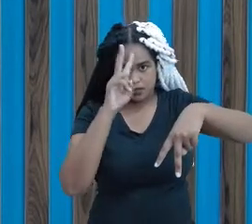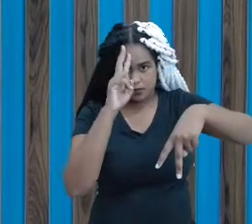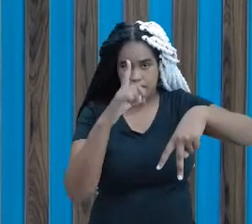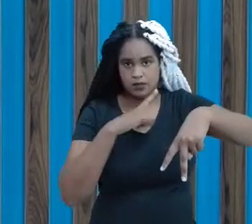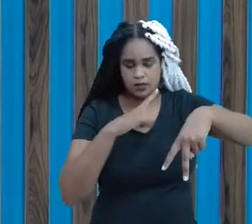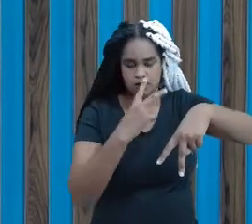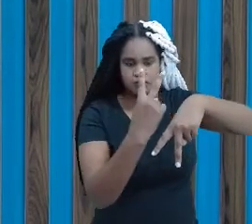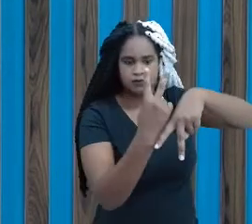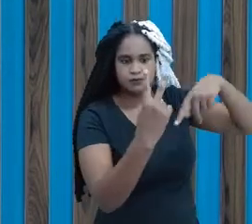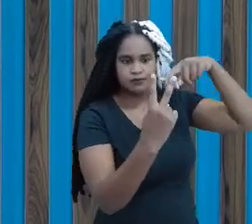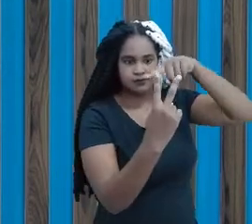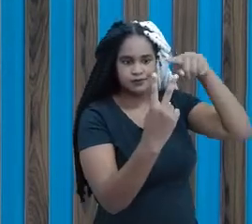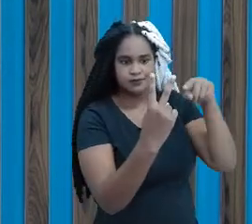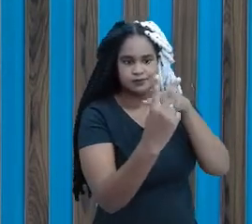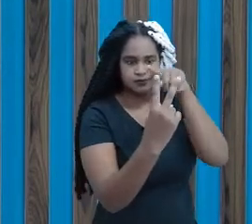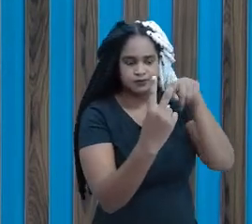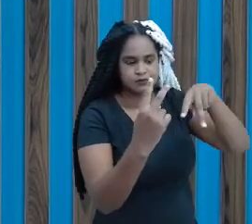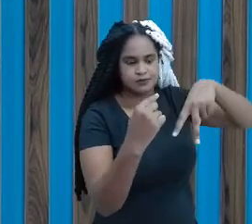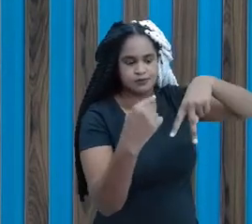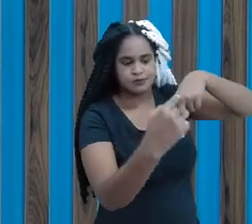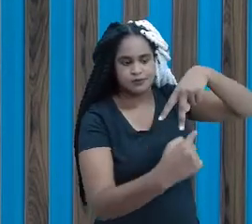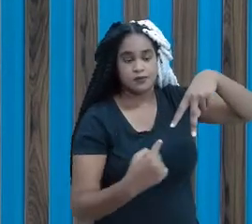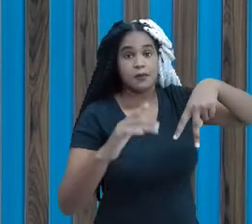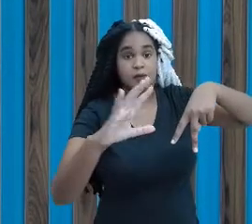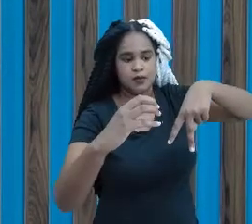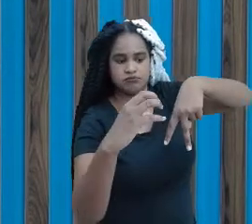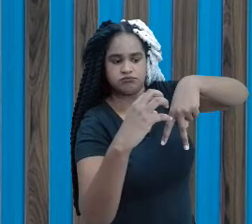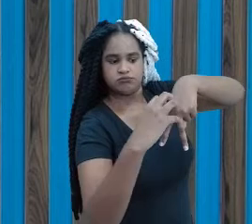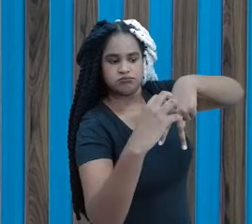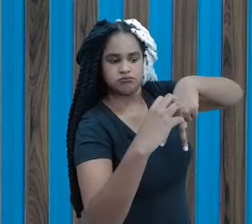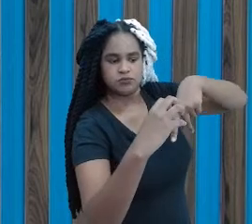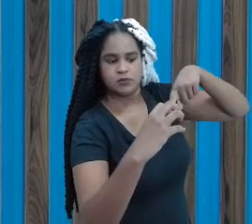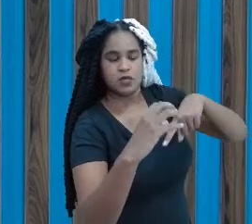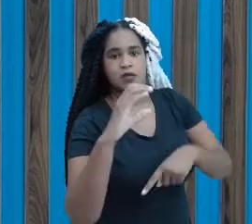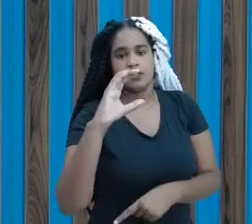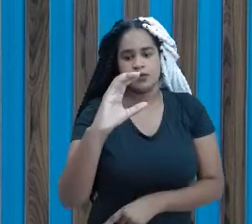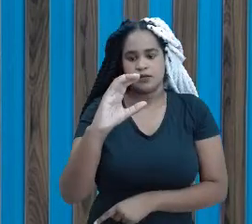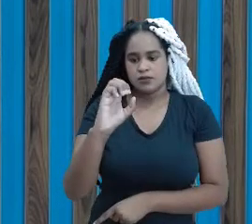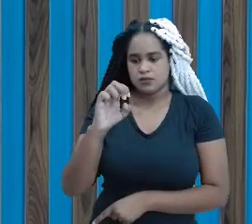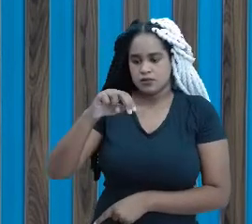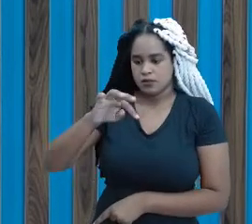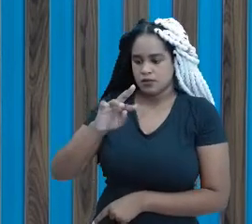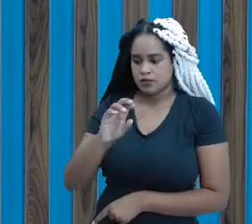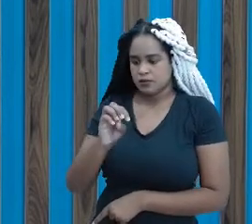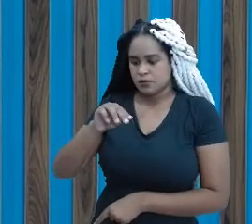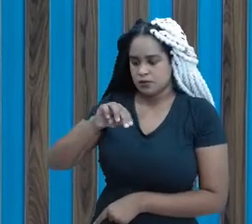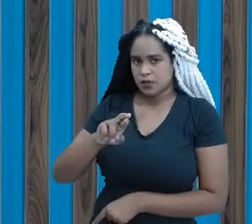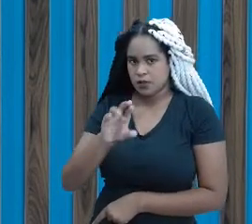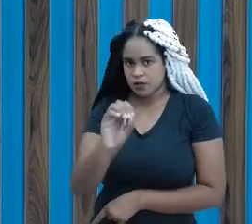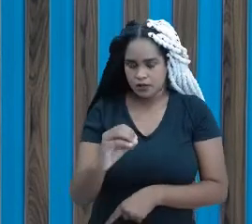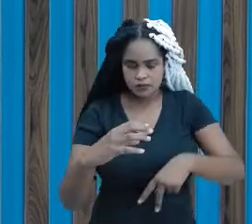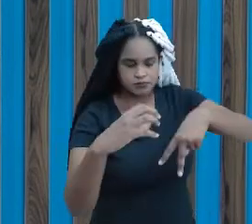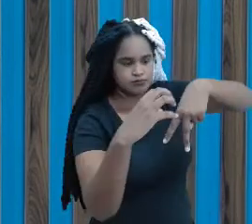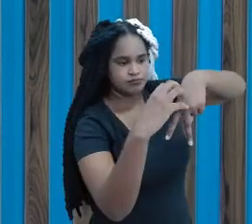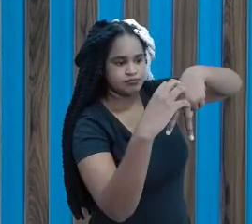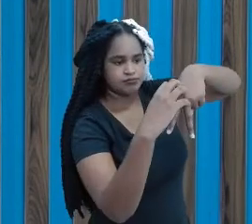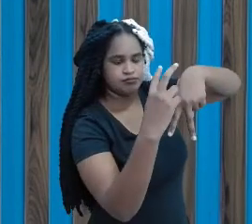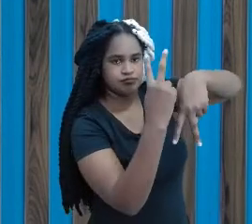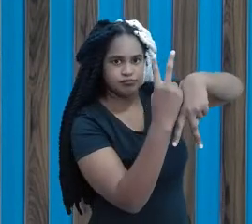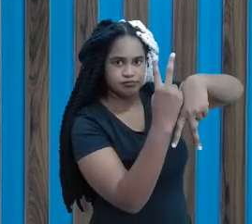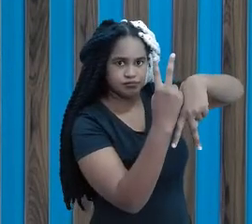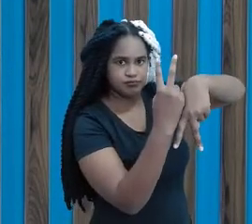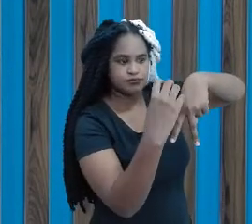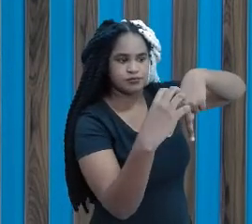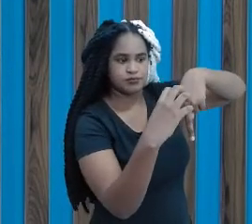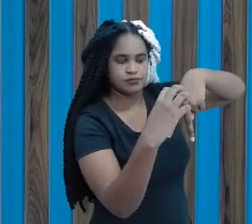ele tem os braços, mas tem o centrômero ali no meio, dividindo esse braço, né?